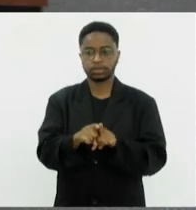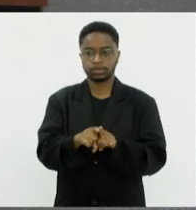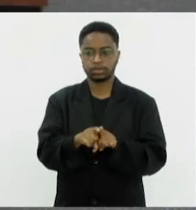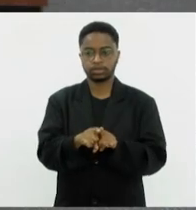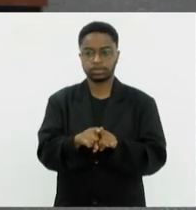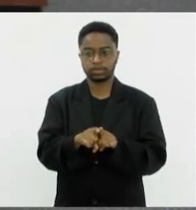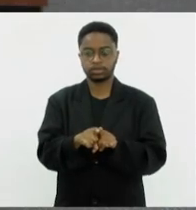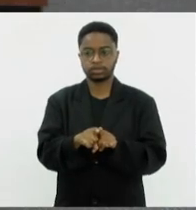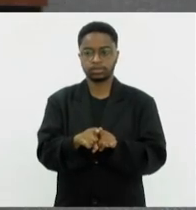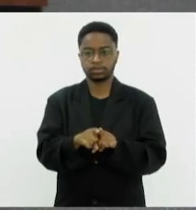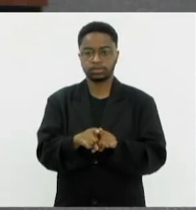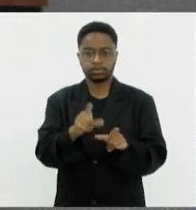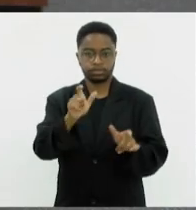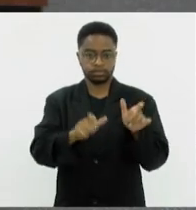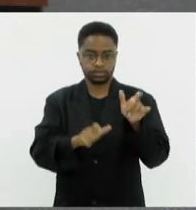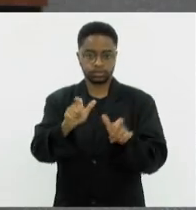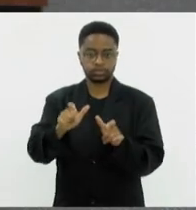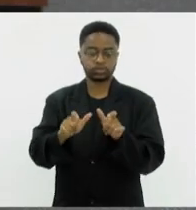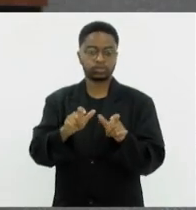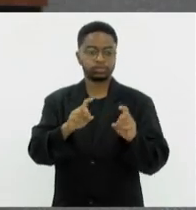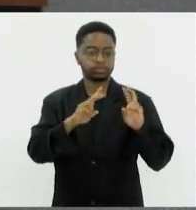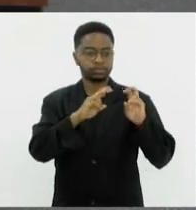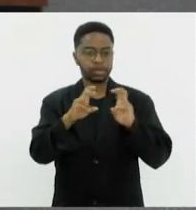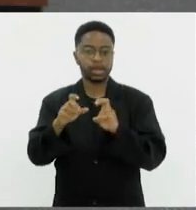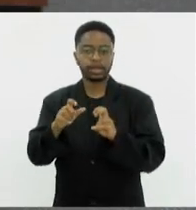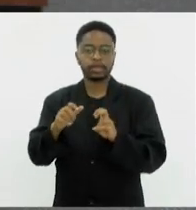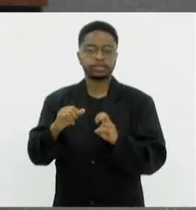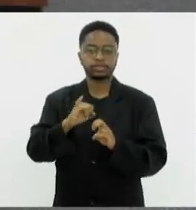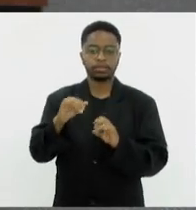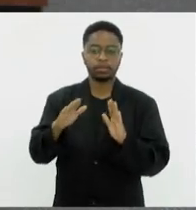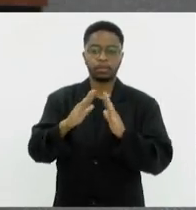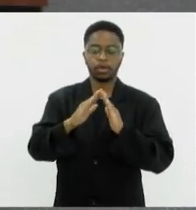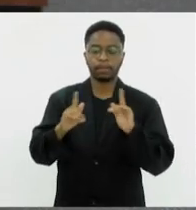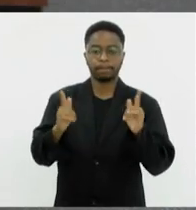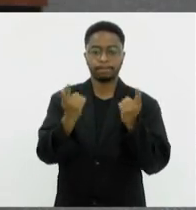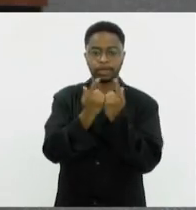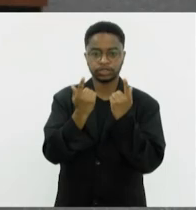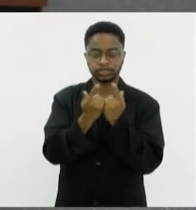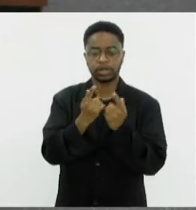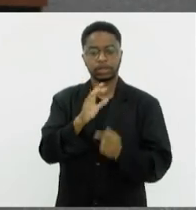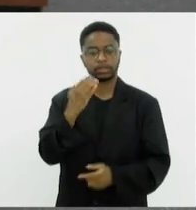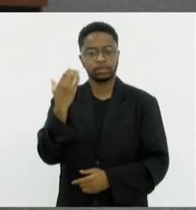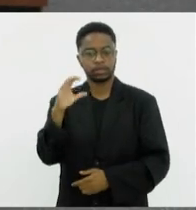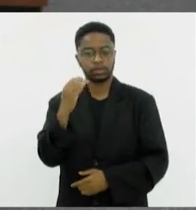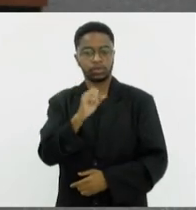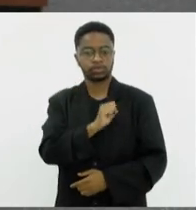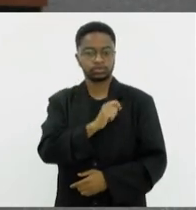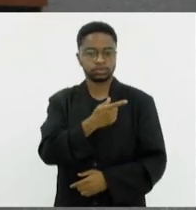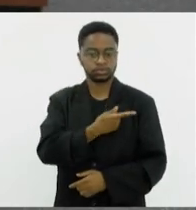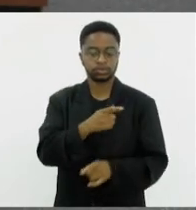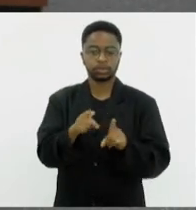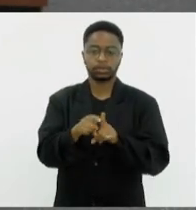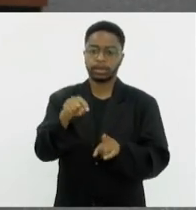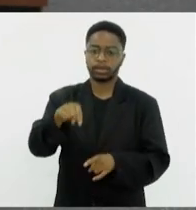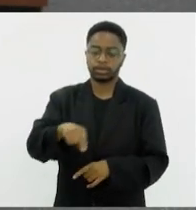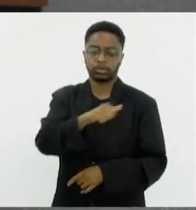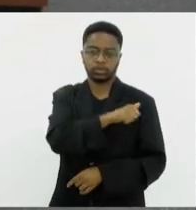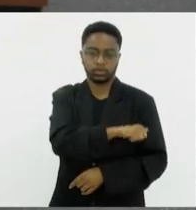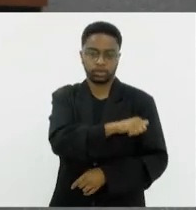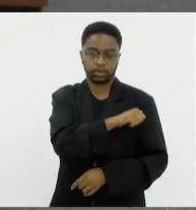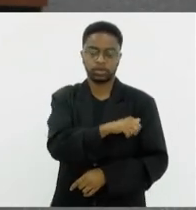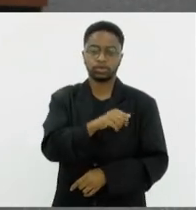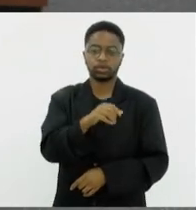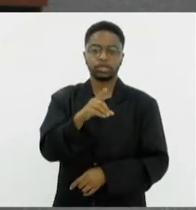que os atores se reconheçam. Quem vem de Magé, quem vem de Niterói, quem vem de São Gonçalo, quem vem daqui do Rio, da Zona Oeste, da Zona